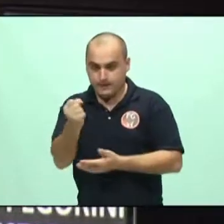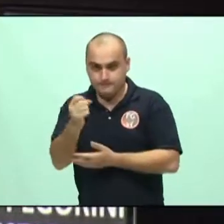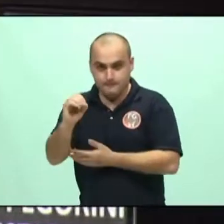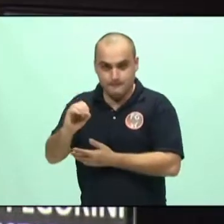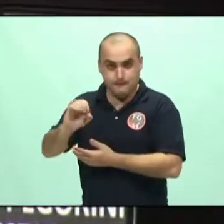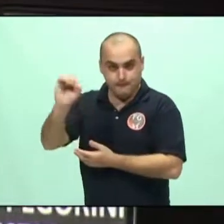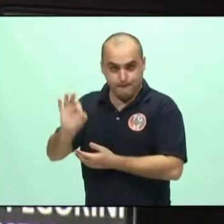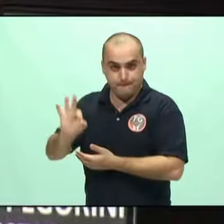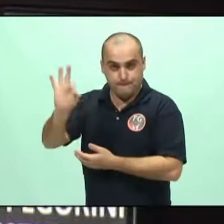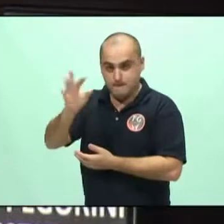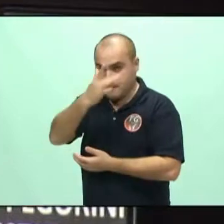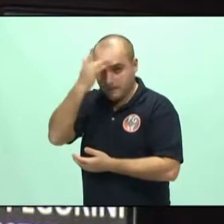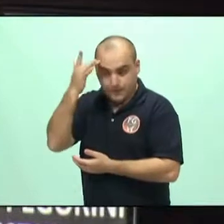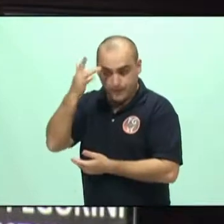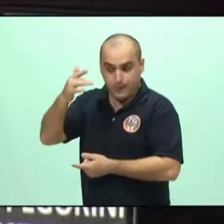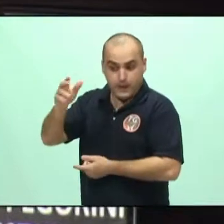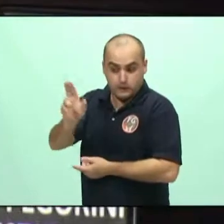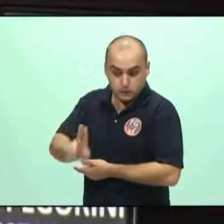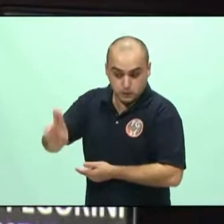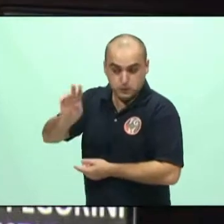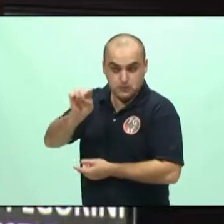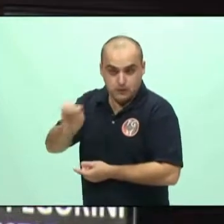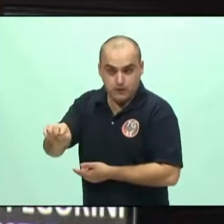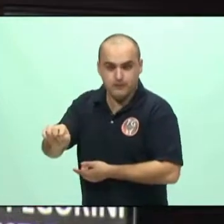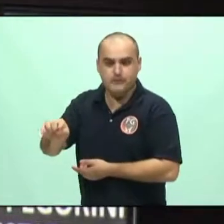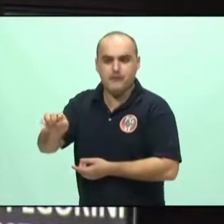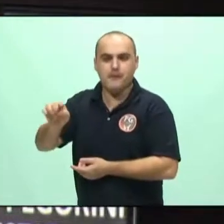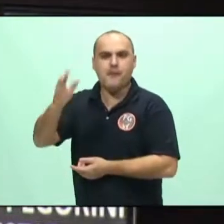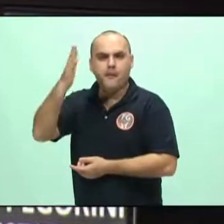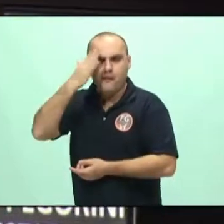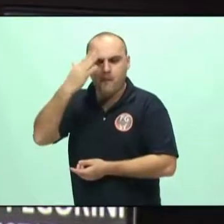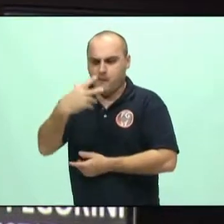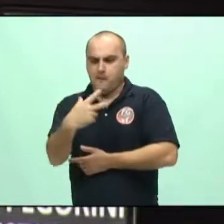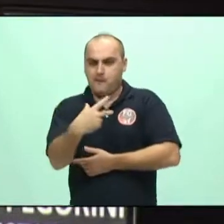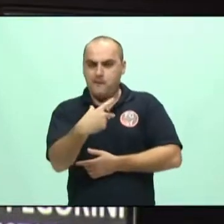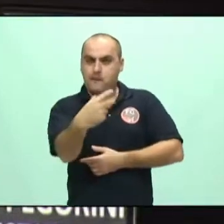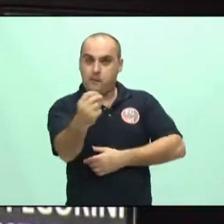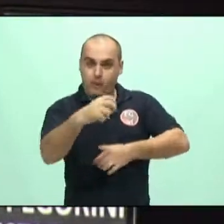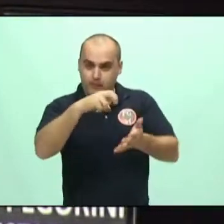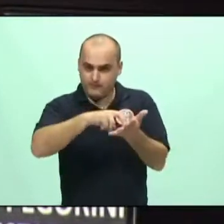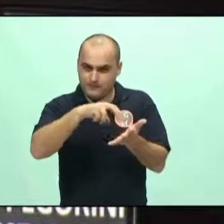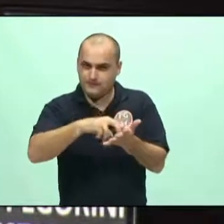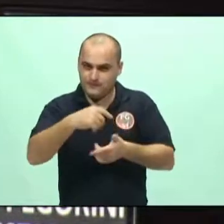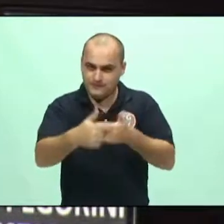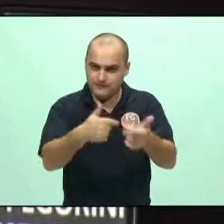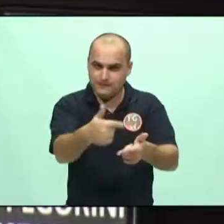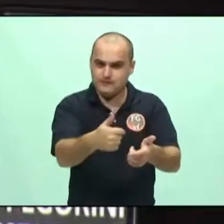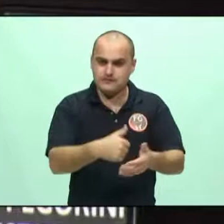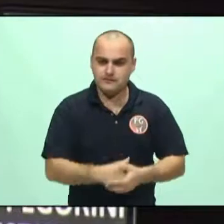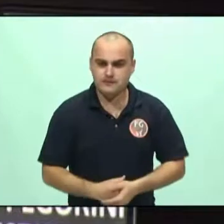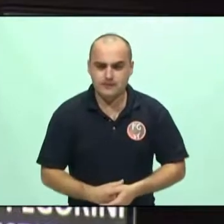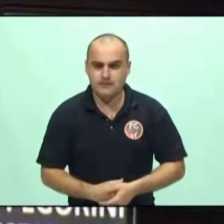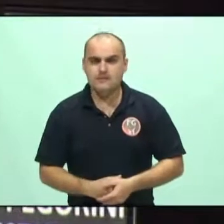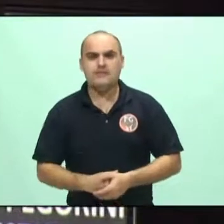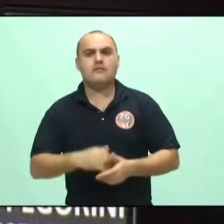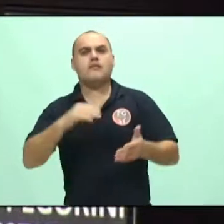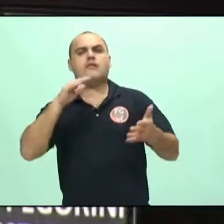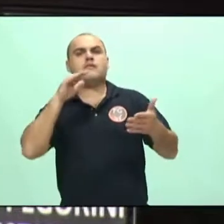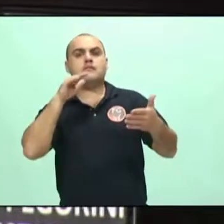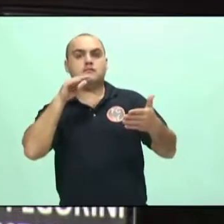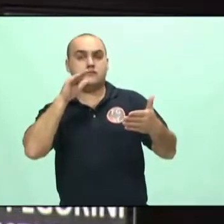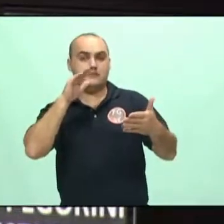aqui na cidade de Itajaí que usa aquilo ali cedo que sai para o trabalho vai até